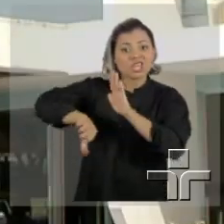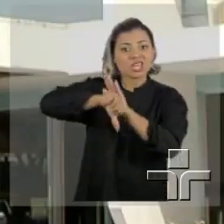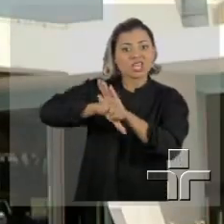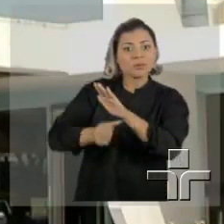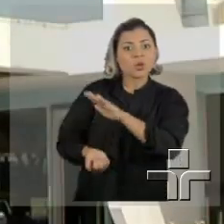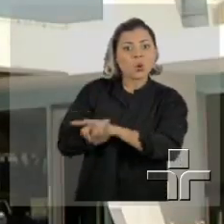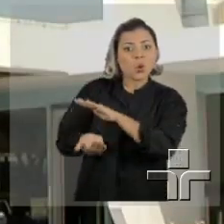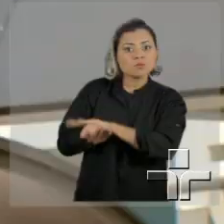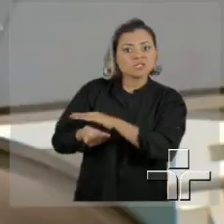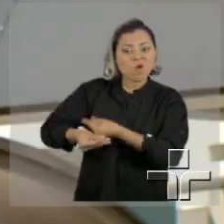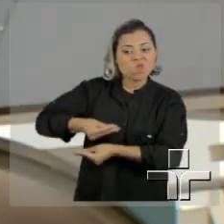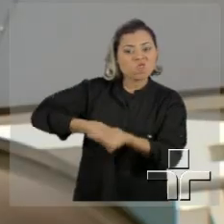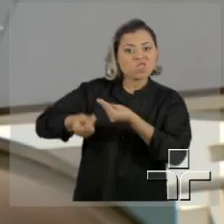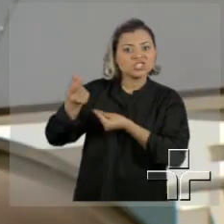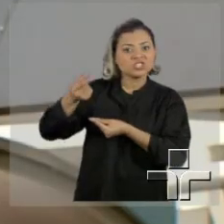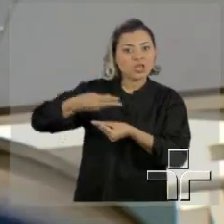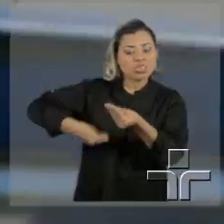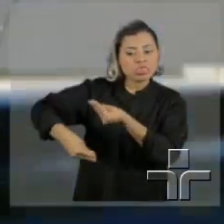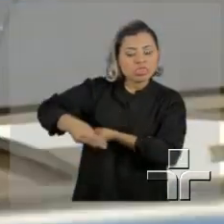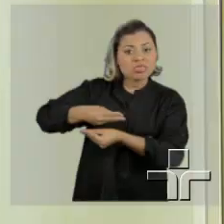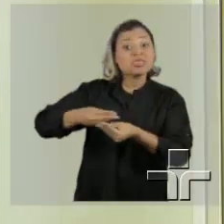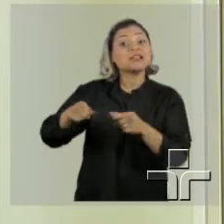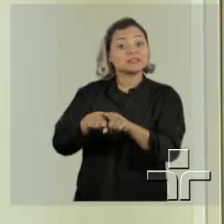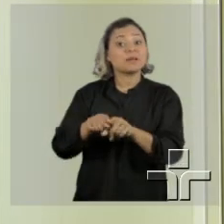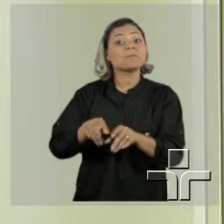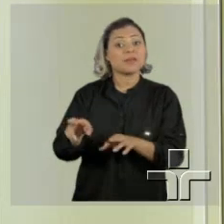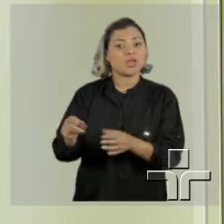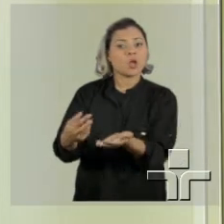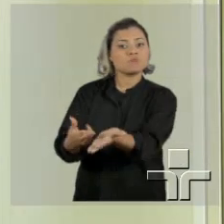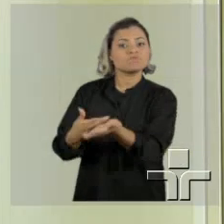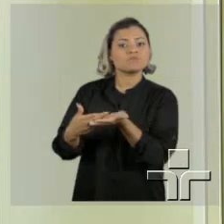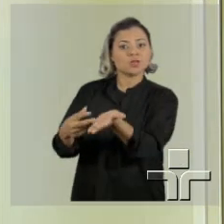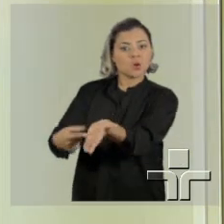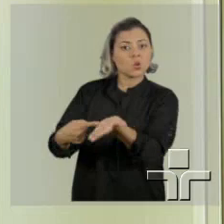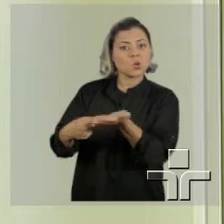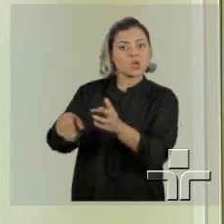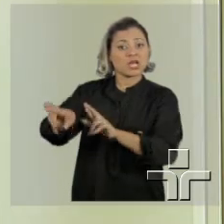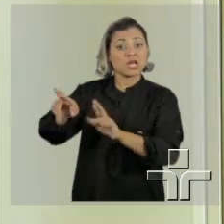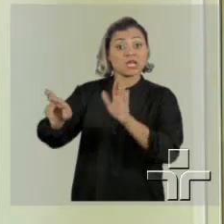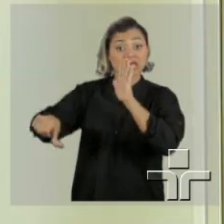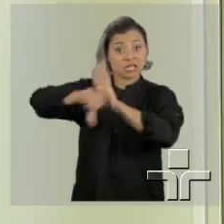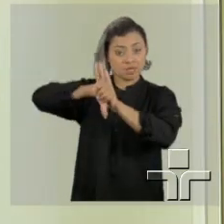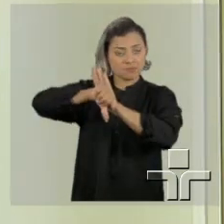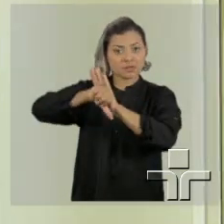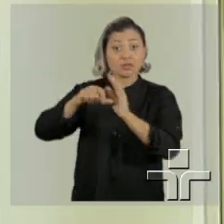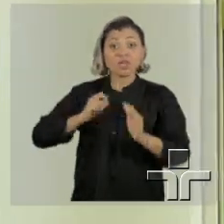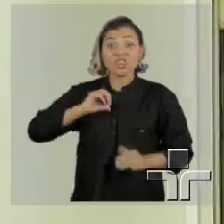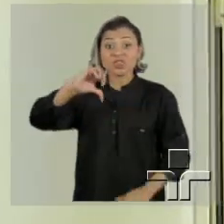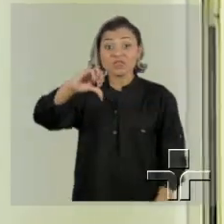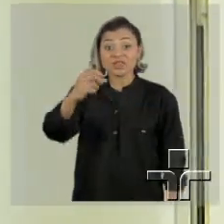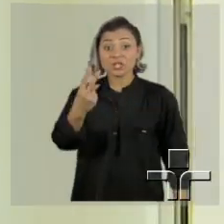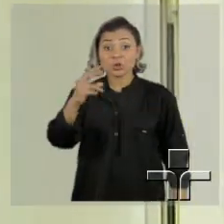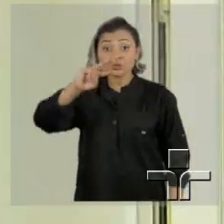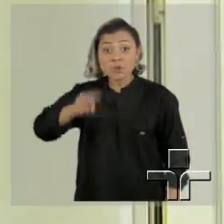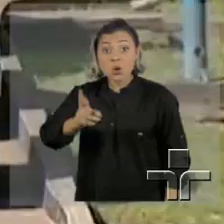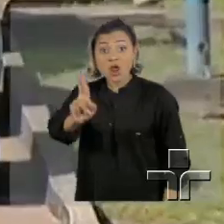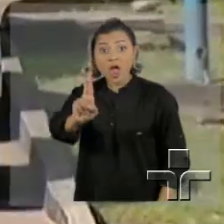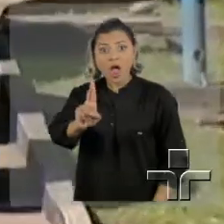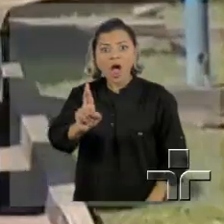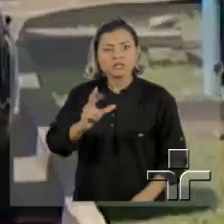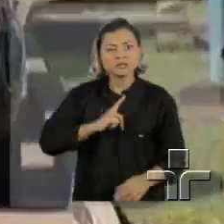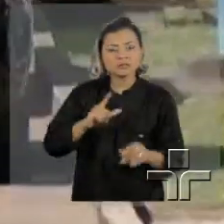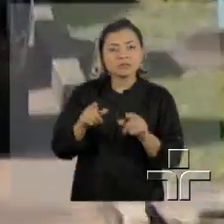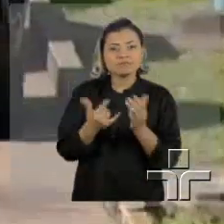corrupção passiva, lavagem de dinheiro e organização criminosa. Bens avaliados em mais de 92 milhões de reais e